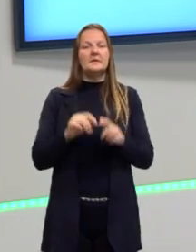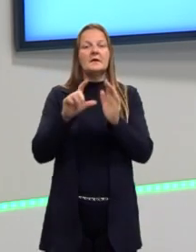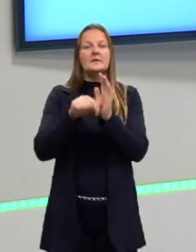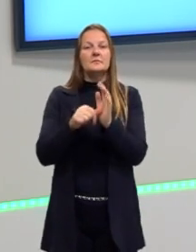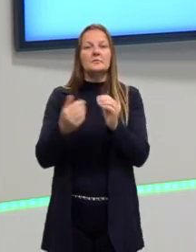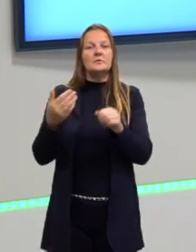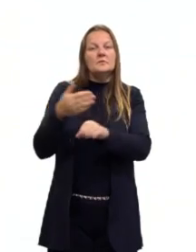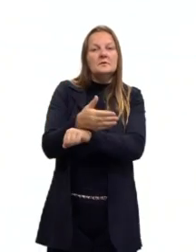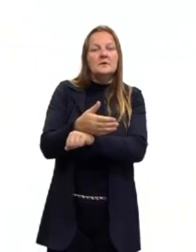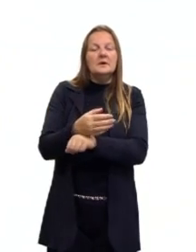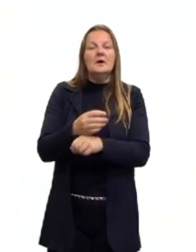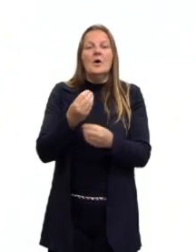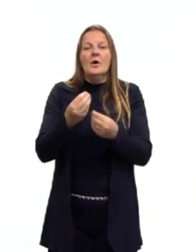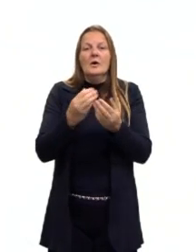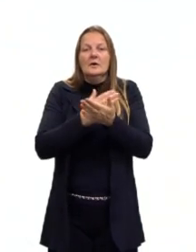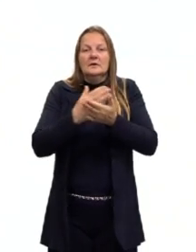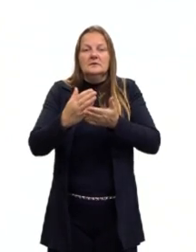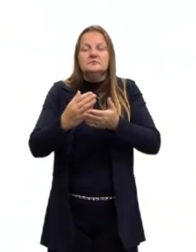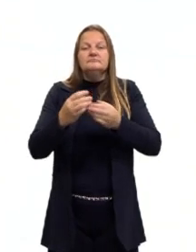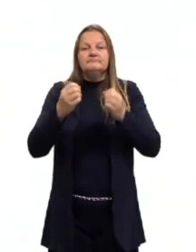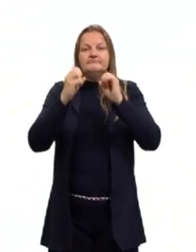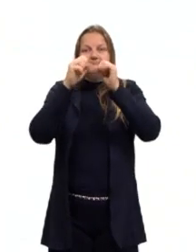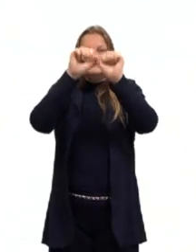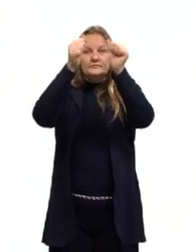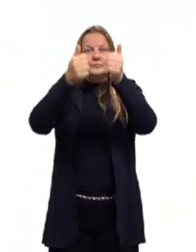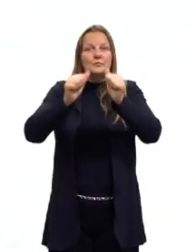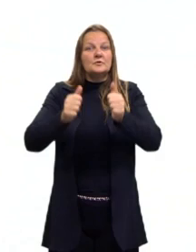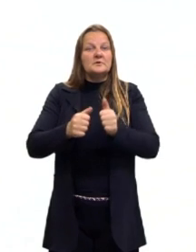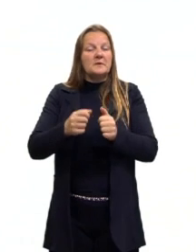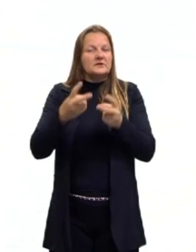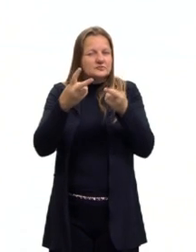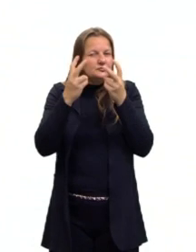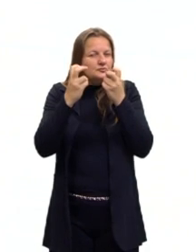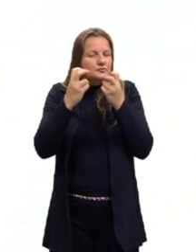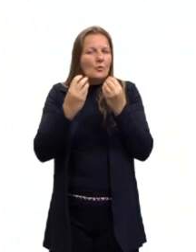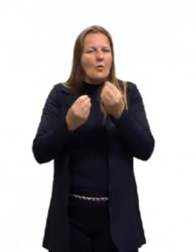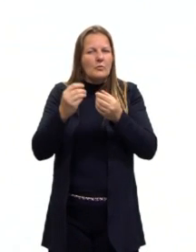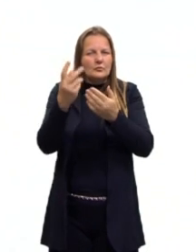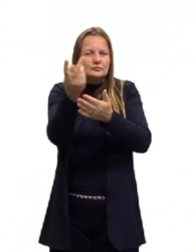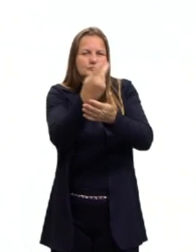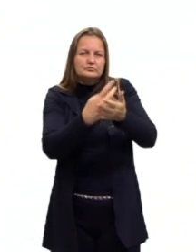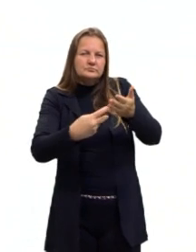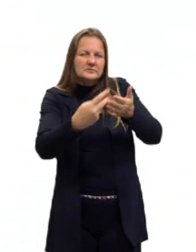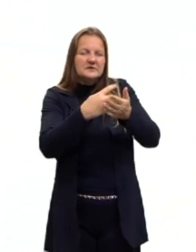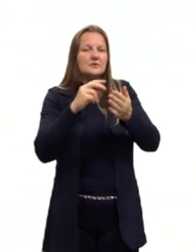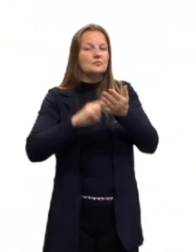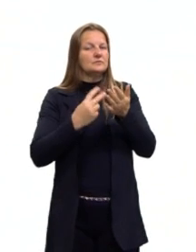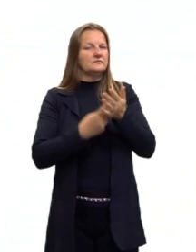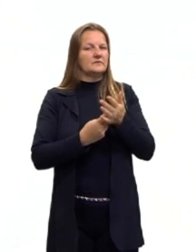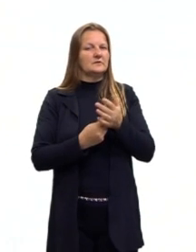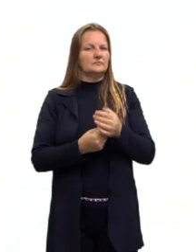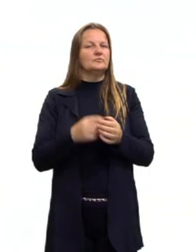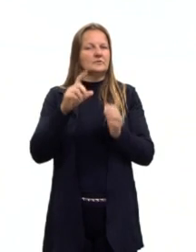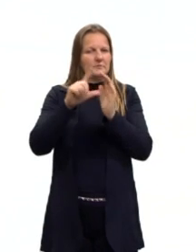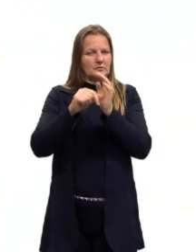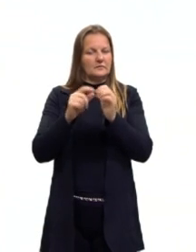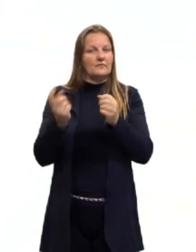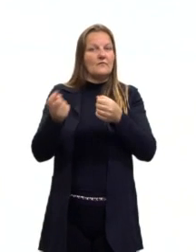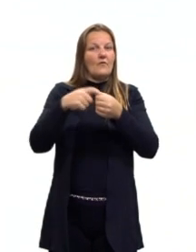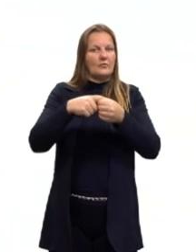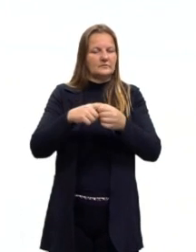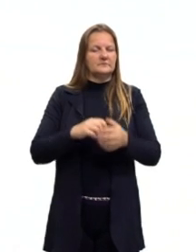nessa ideia da interpretação de imagem vocês tem que ficar bem antenados nisso aí tá já vamos a